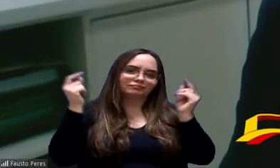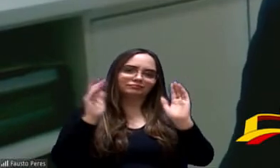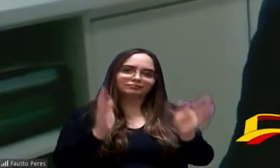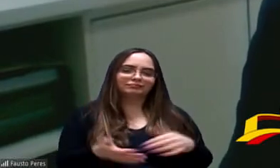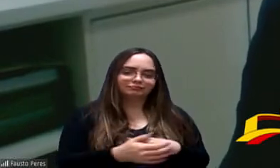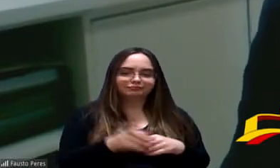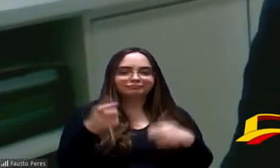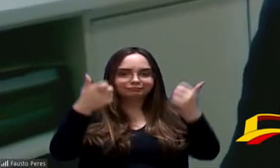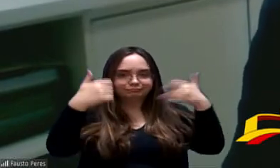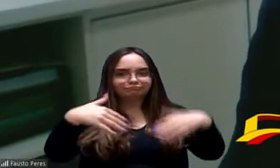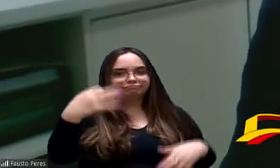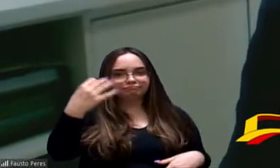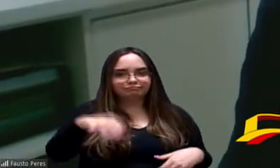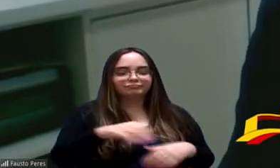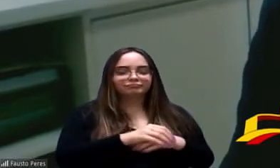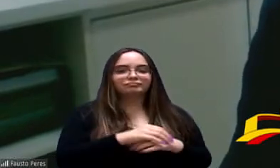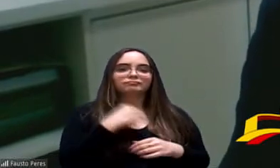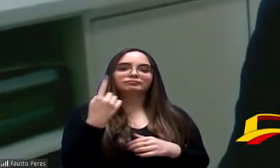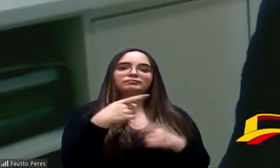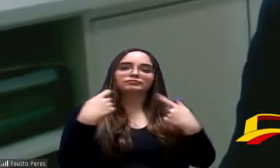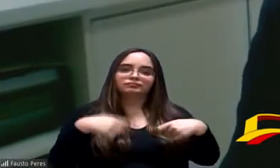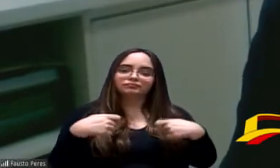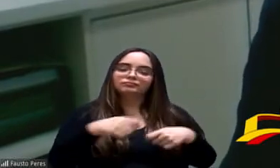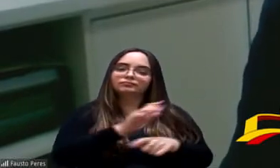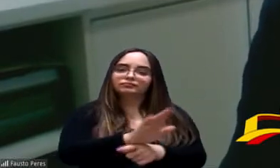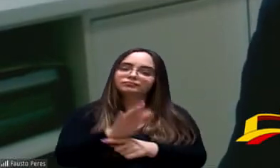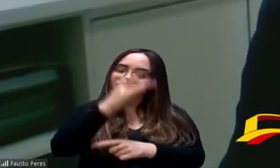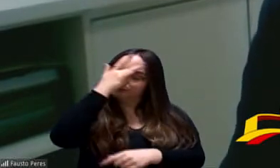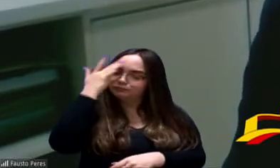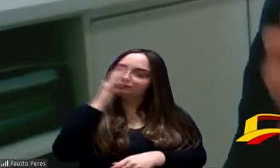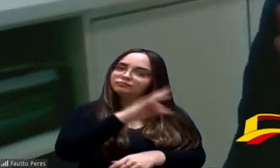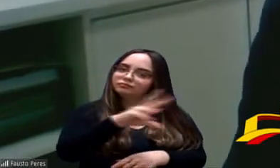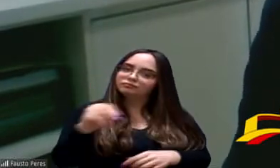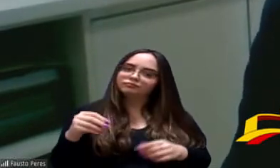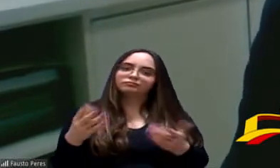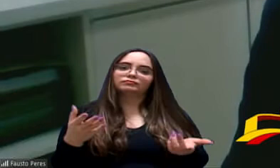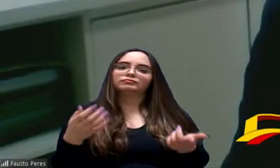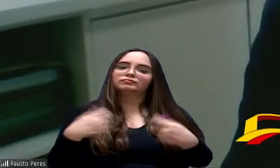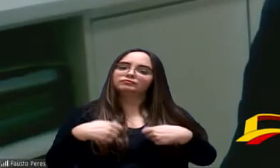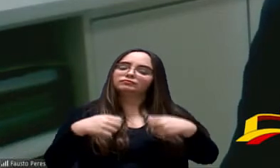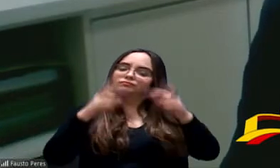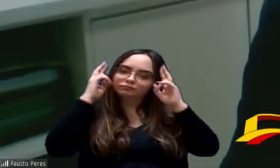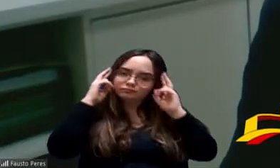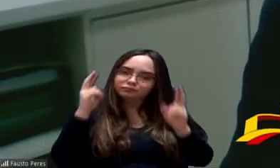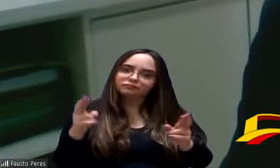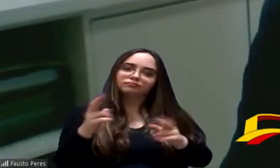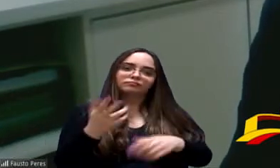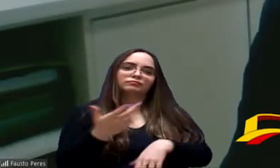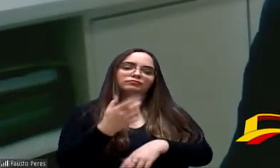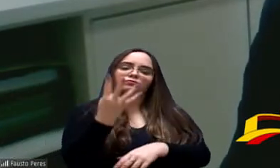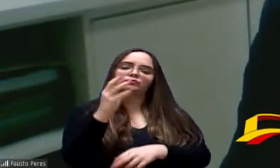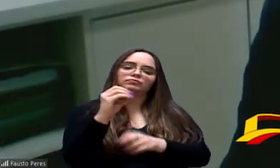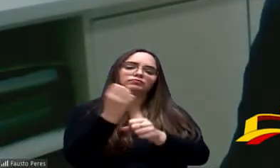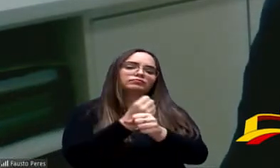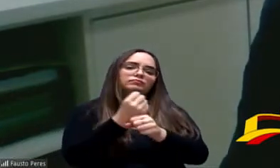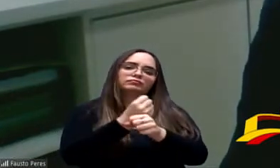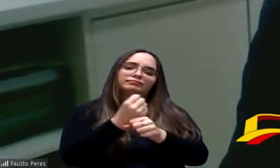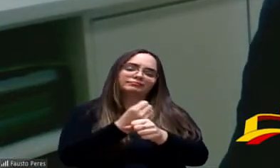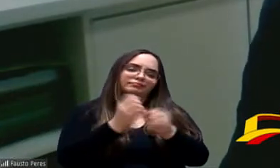falou muito bem, realmente precisa levar dignidade e respeito para a população. Aquele bairro lá tem mais de 40 anos, Vitão. Então